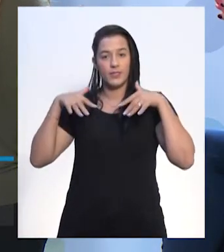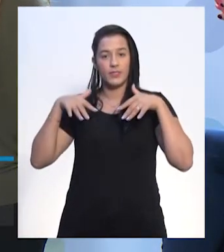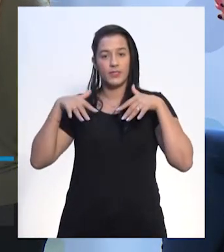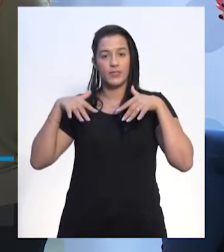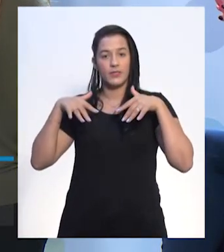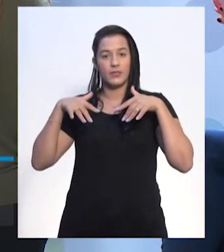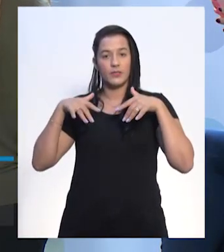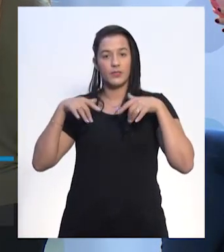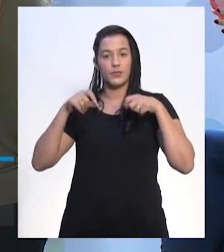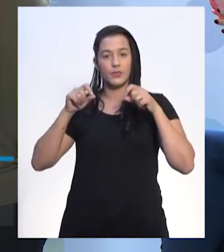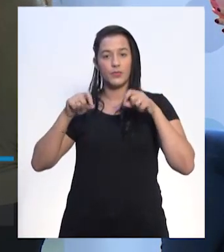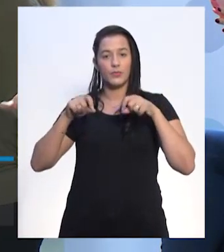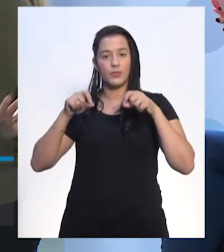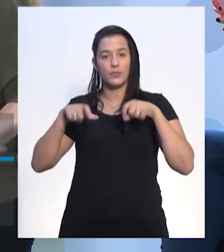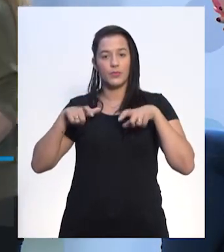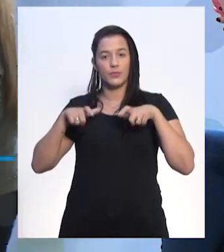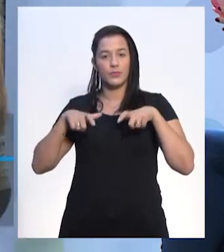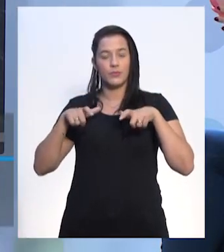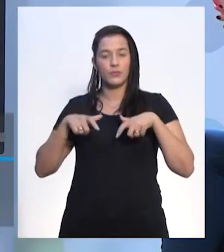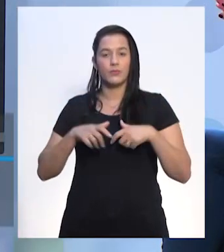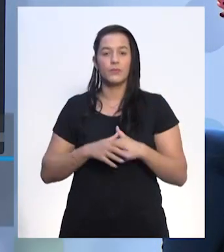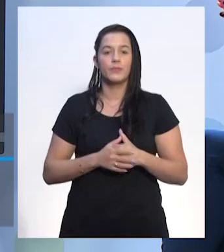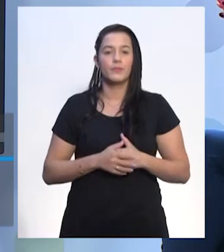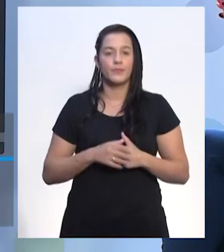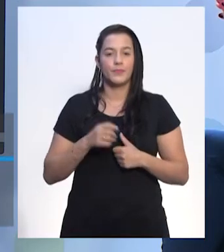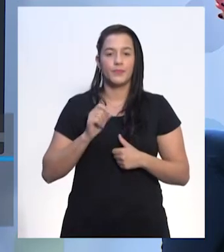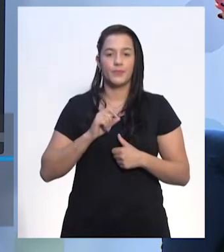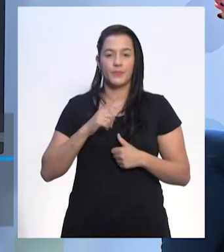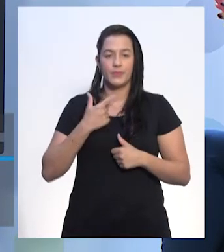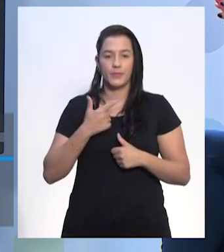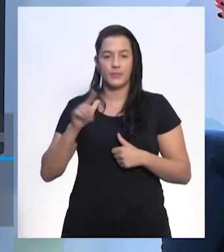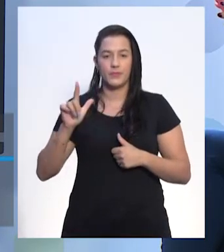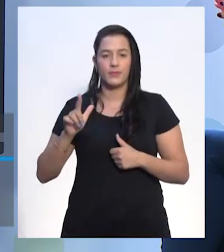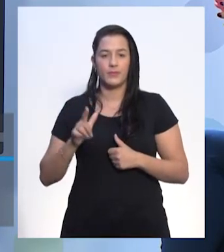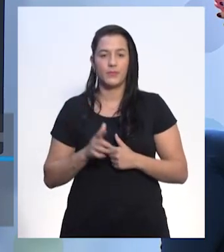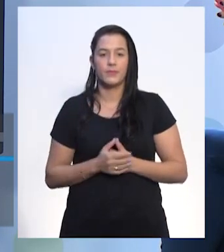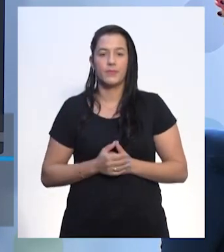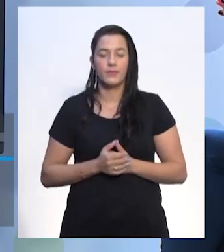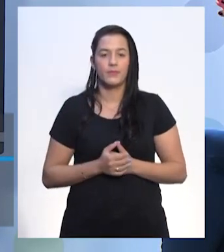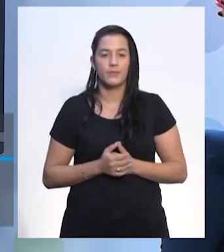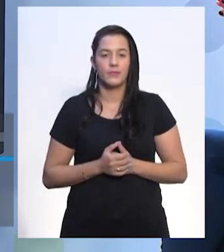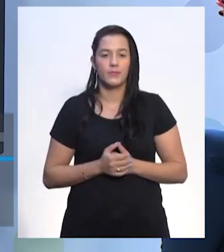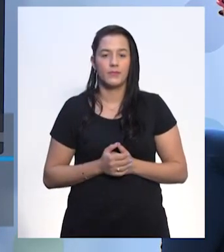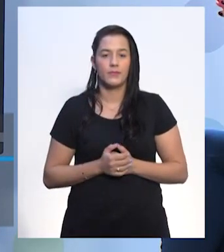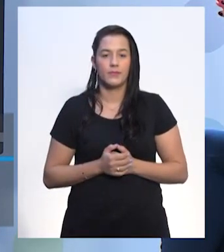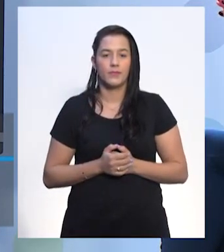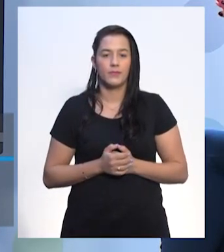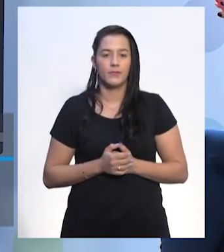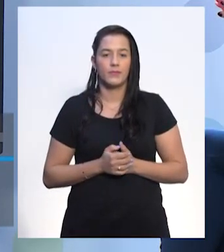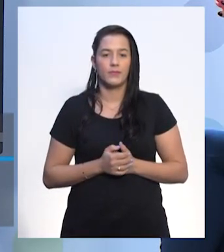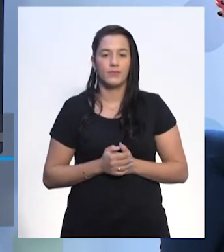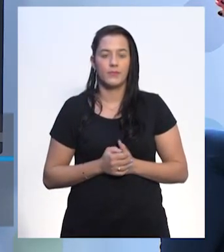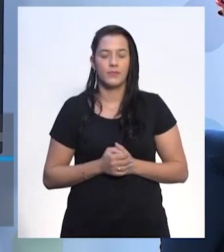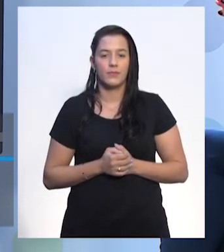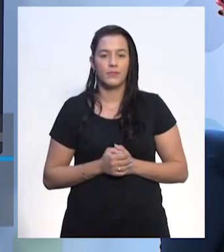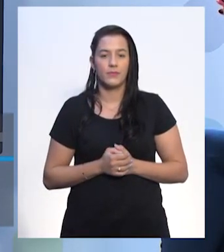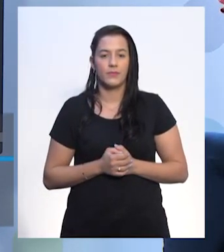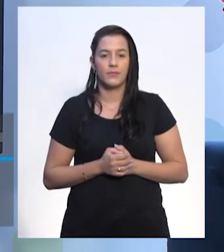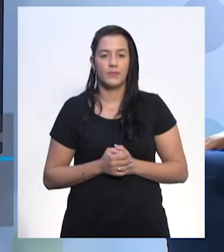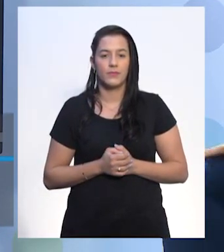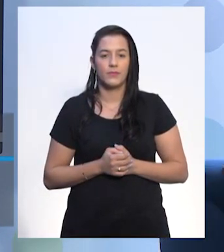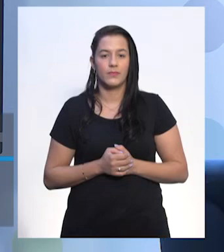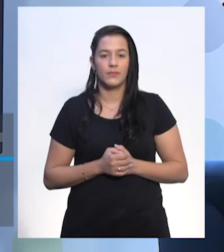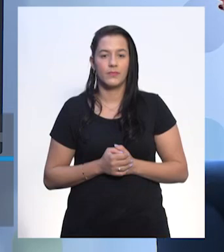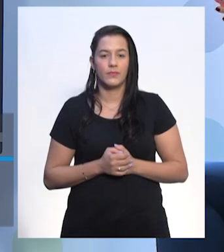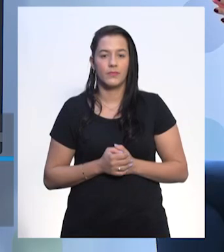especificou. Ai, Mara, não Tá. lembro. Depois você volta aqui para mim, tá? E aqui Tá. da prefeitura. Eu não